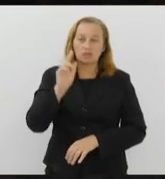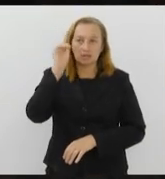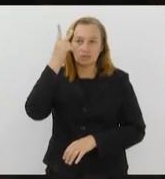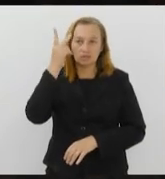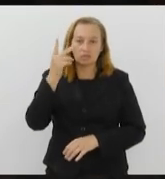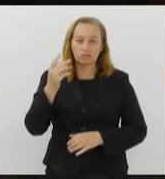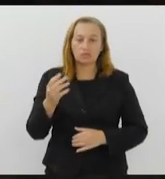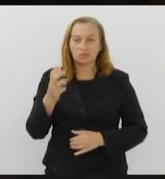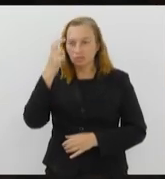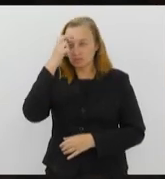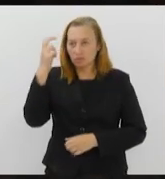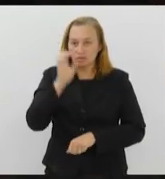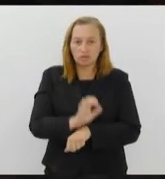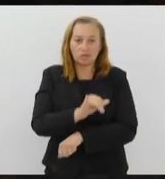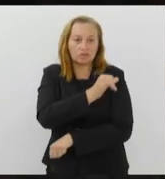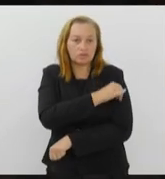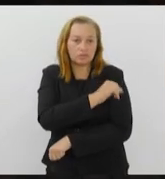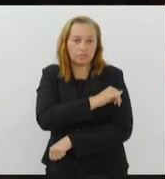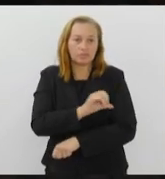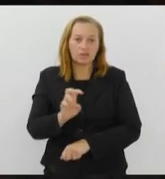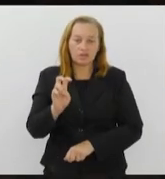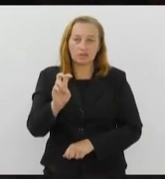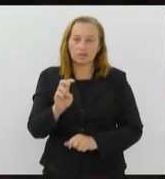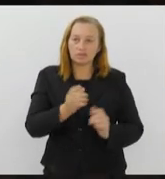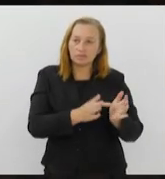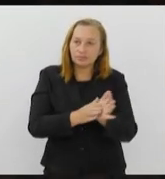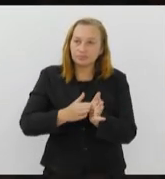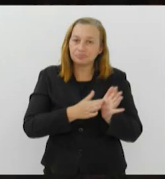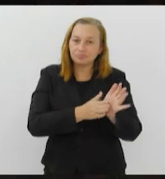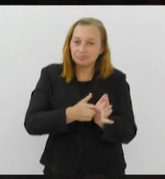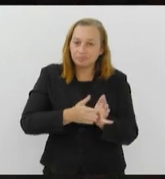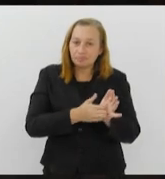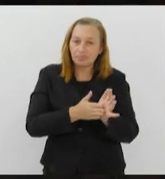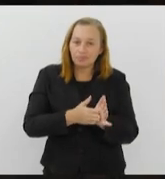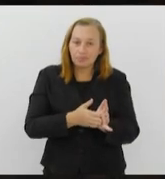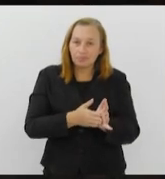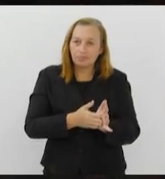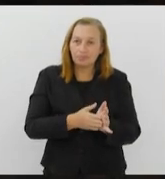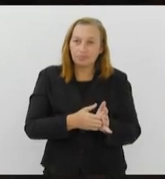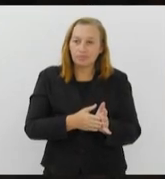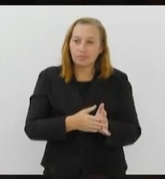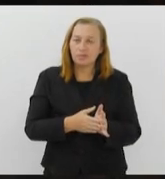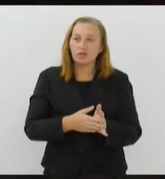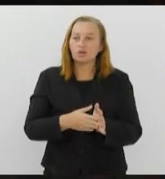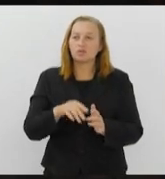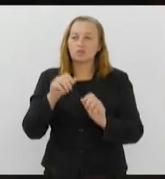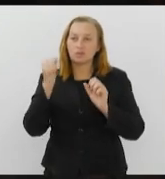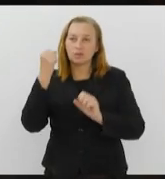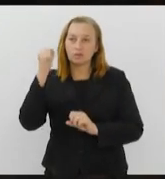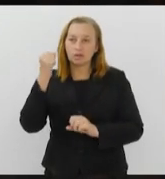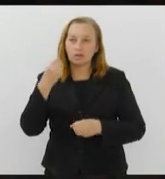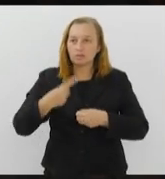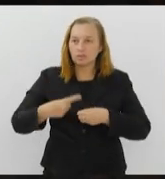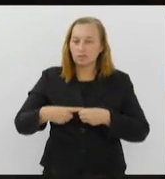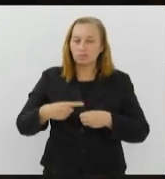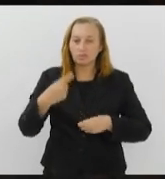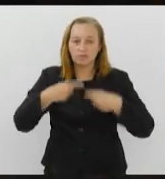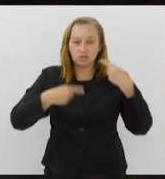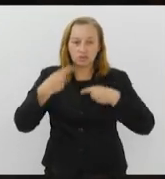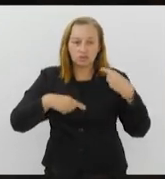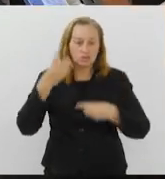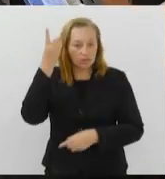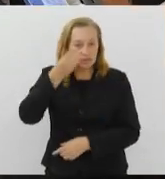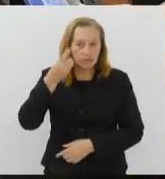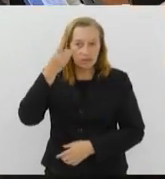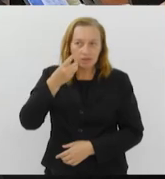Janeiro, os cinco sambas, sambaquis do município de Saquarema. Em discussão, para discutir, deputado